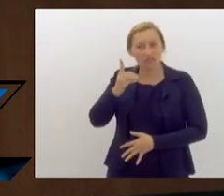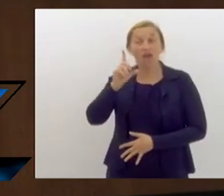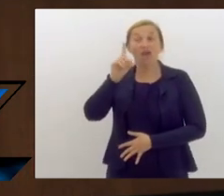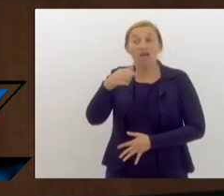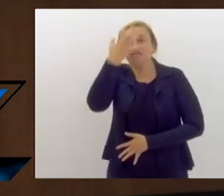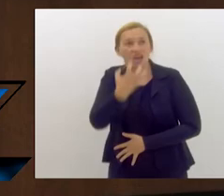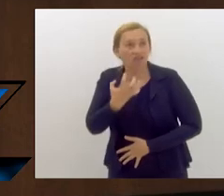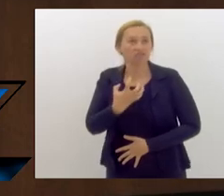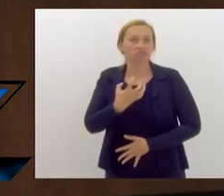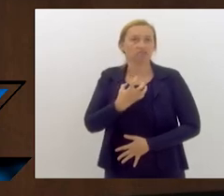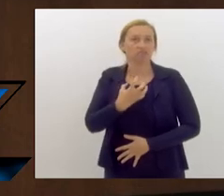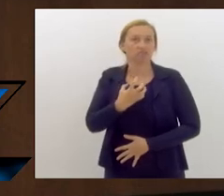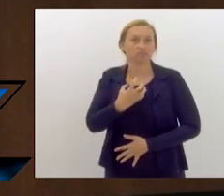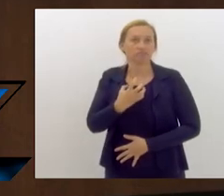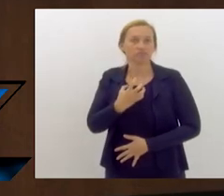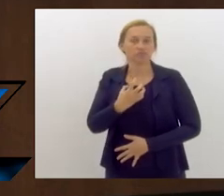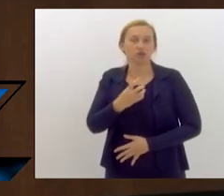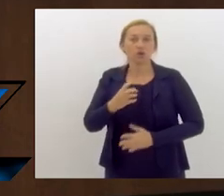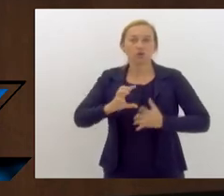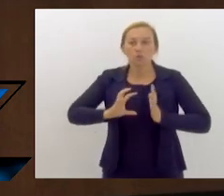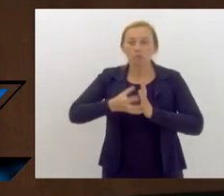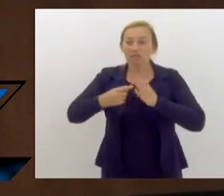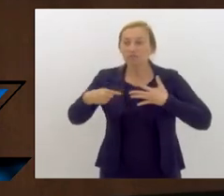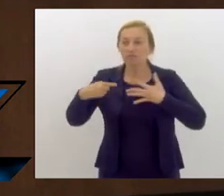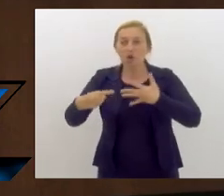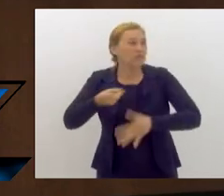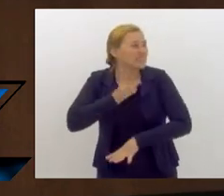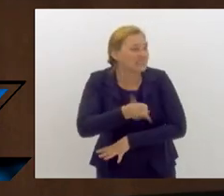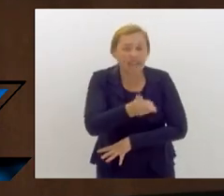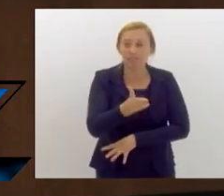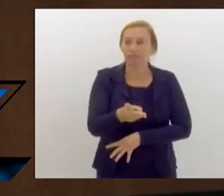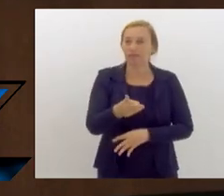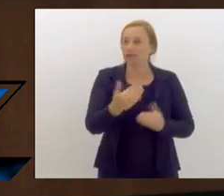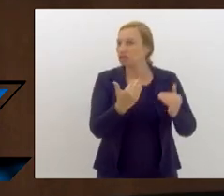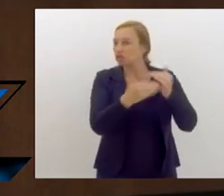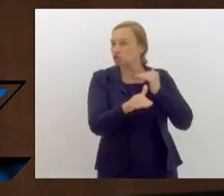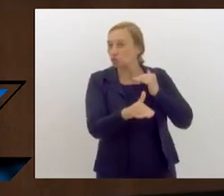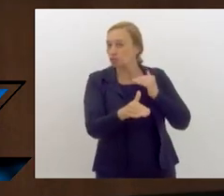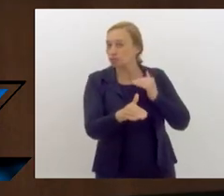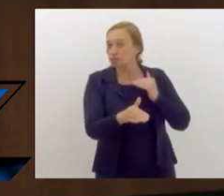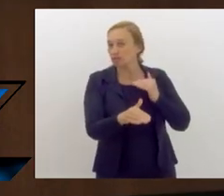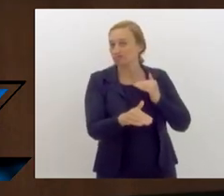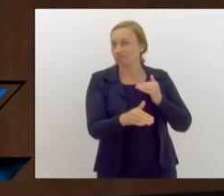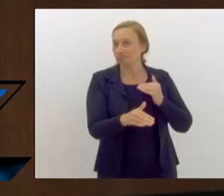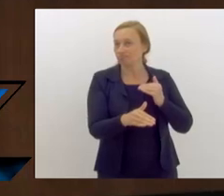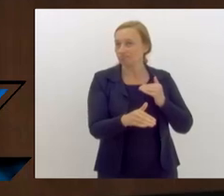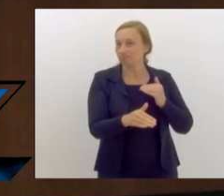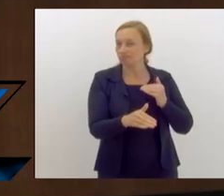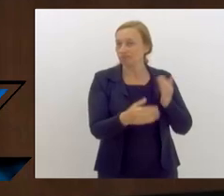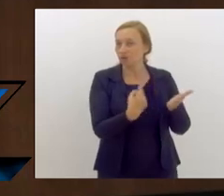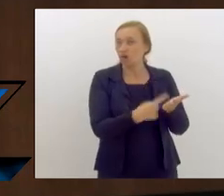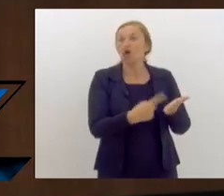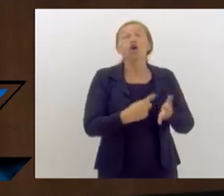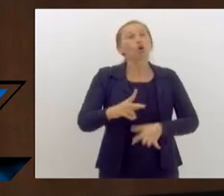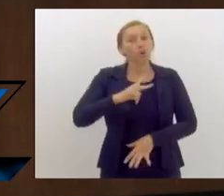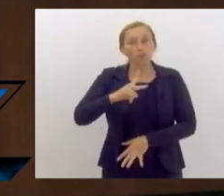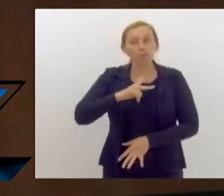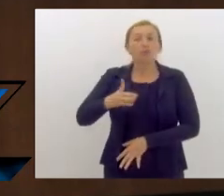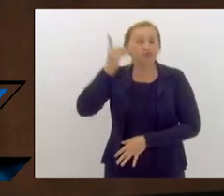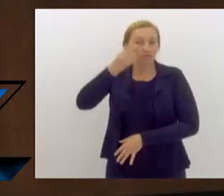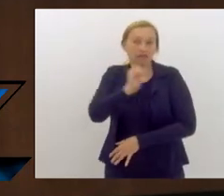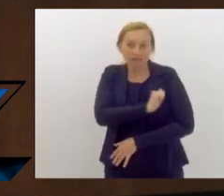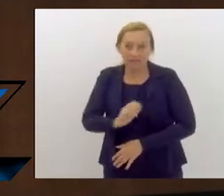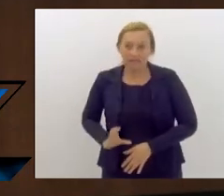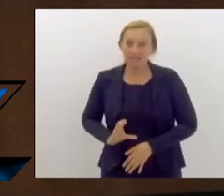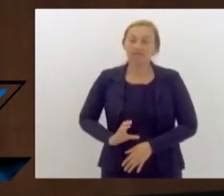gravíssimo o pessoal sempre eles que descubram acordo e o próprio Presidente Siciliano uma vez na presidência disse